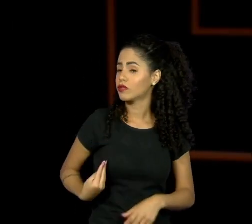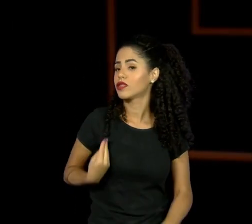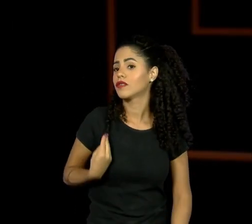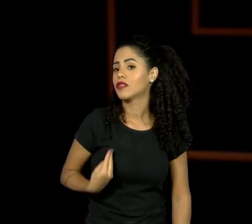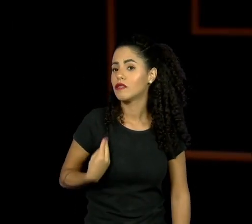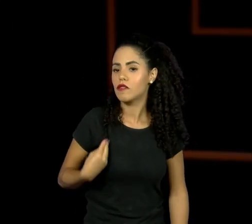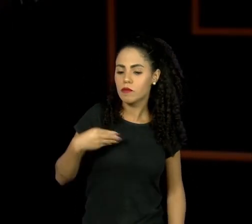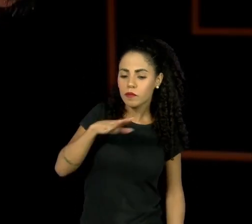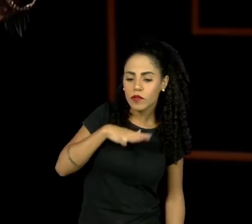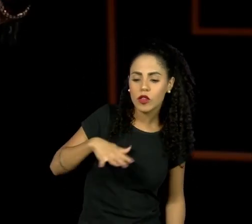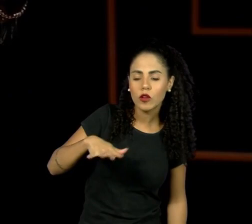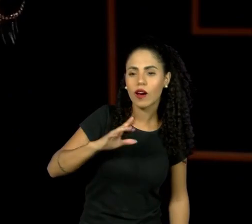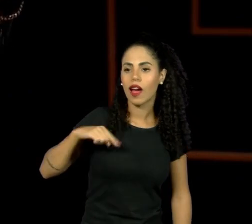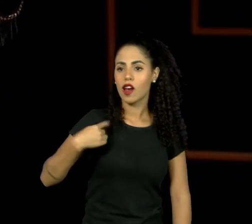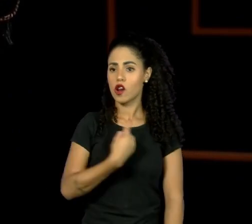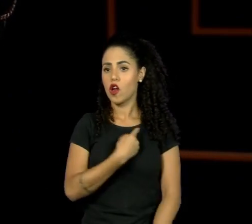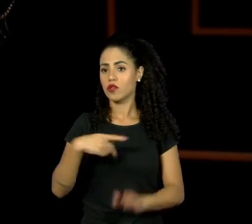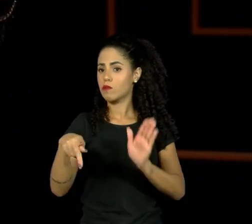Um território nosso.